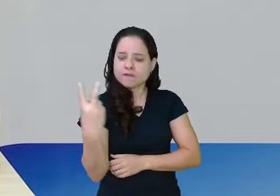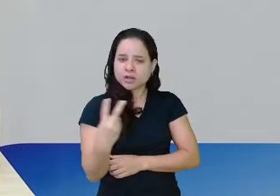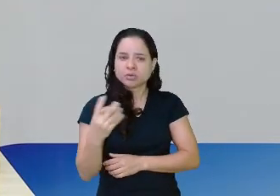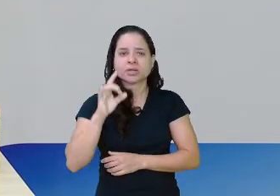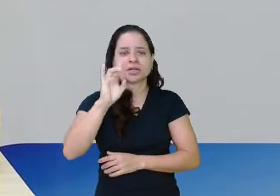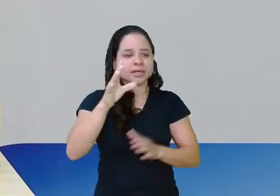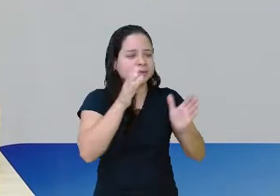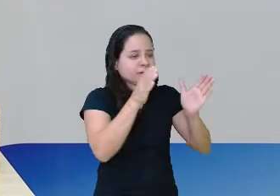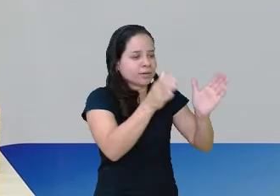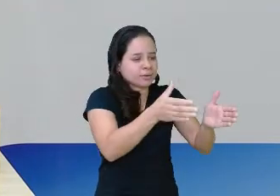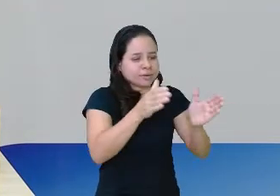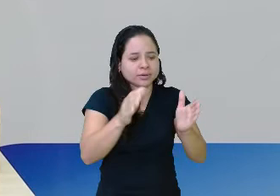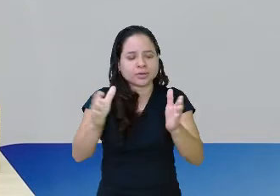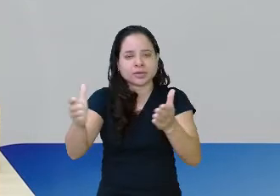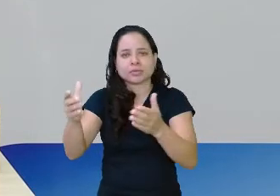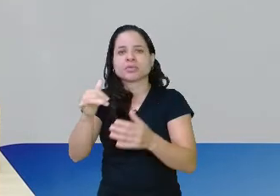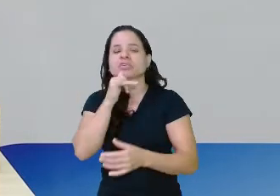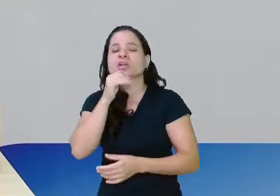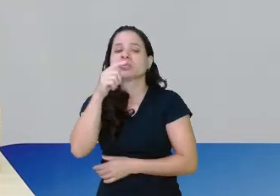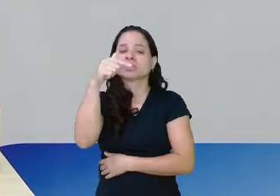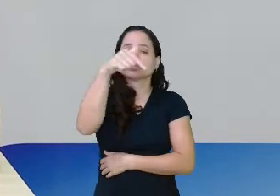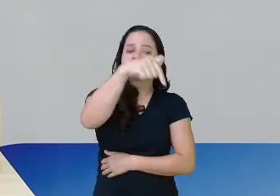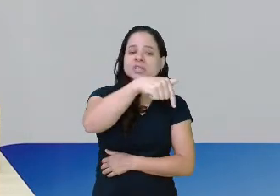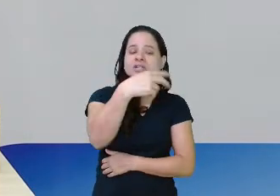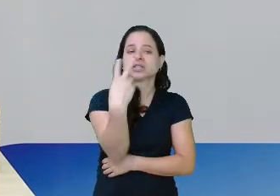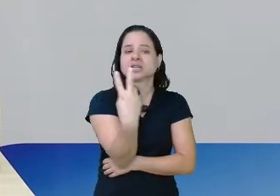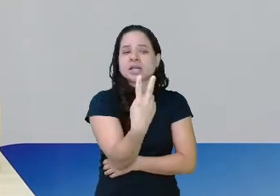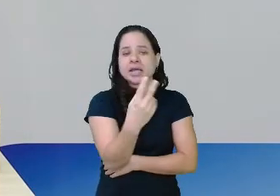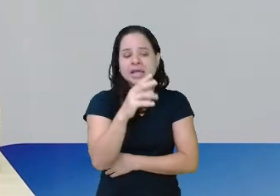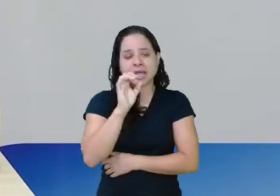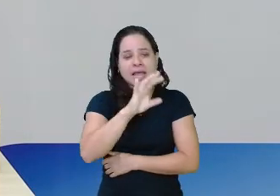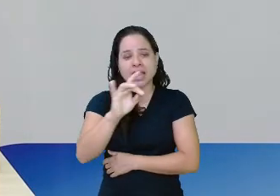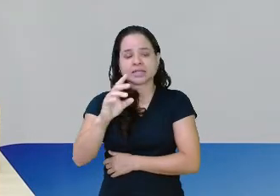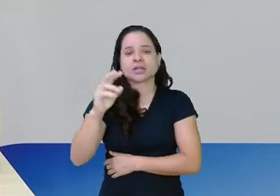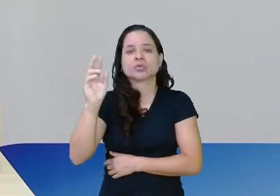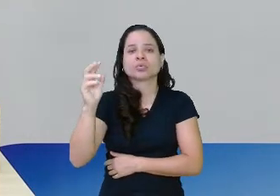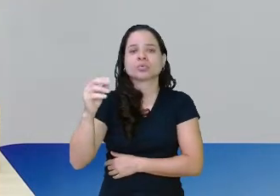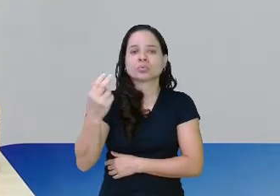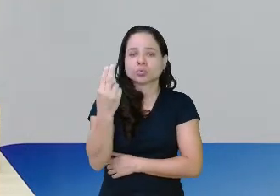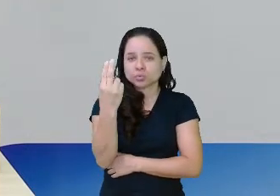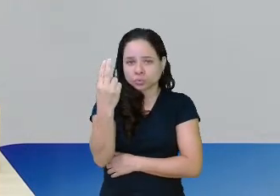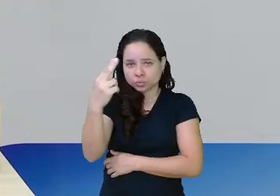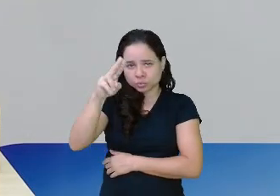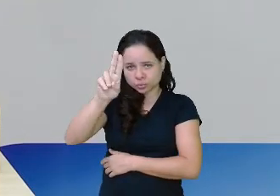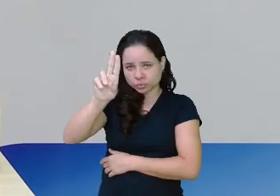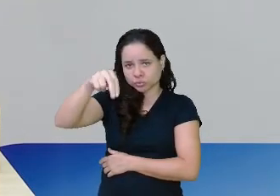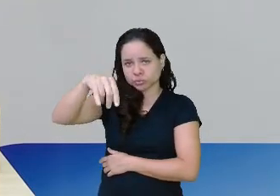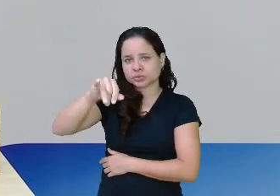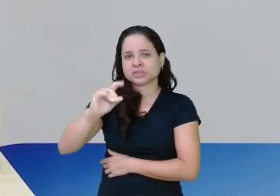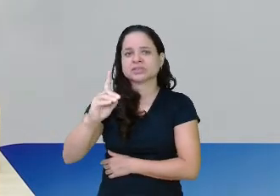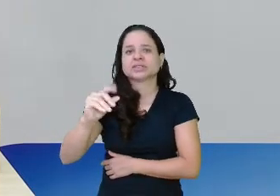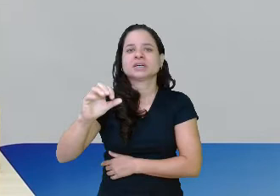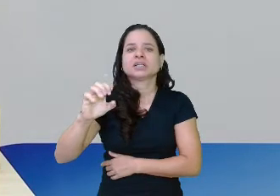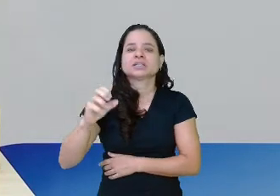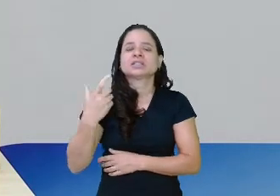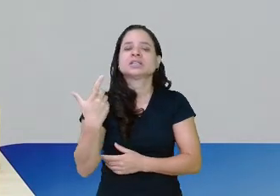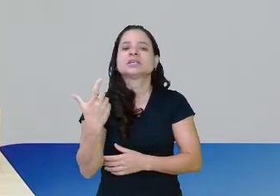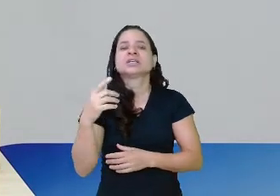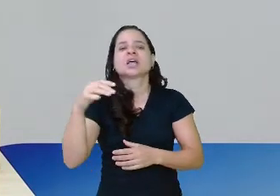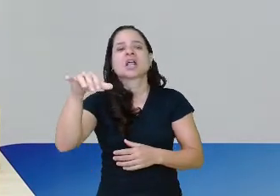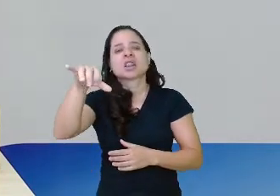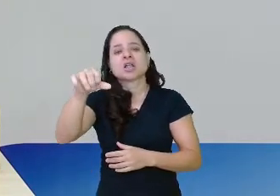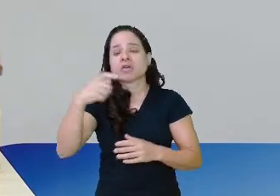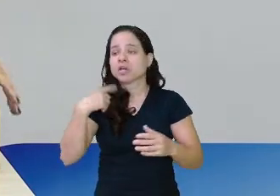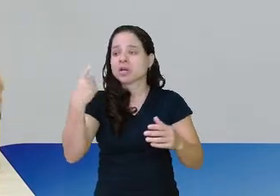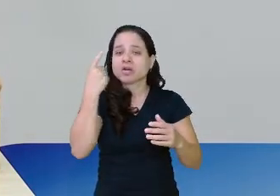7, que vale a unidade, o 8, a dezena e o 9, a centena. Aqui